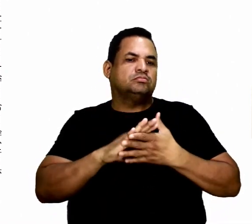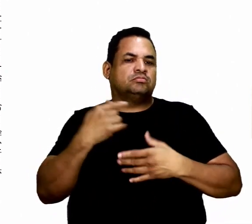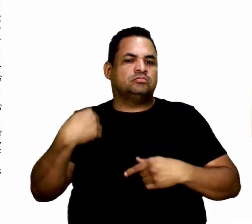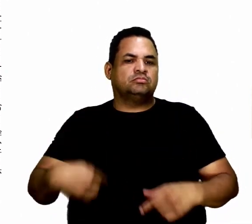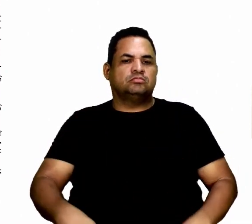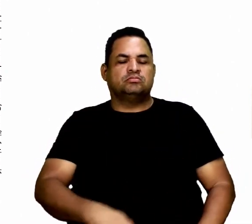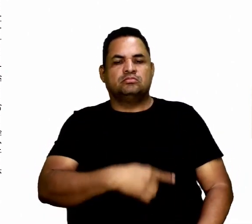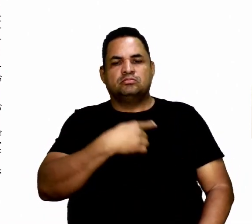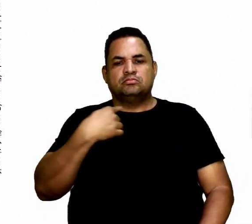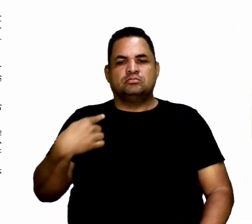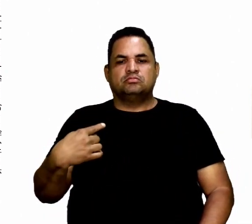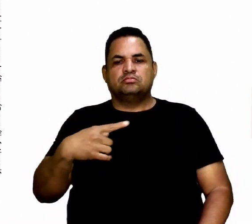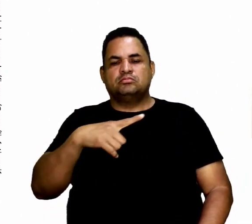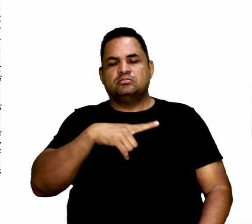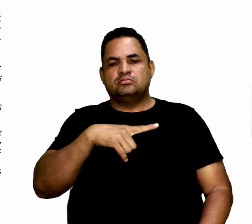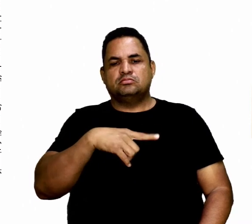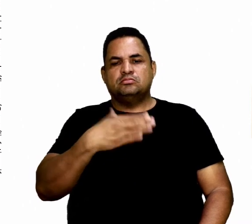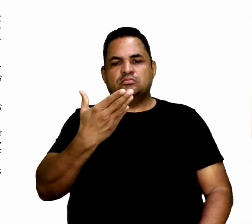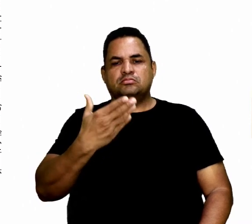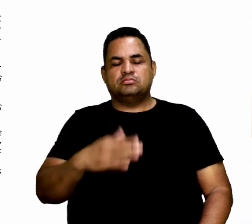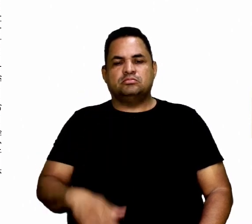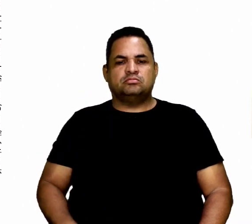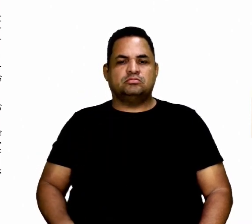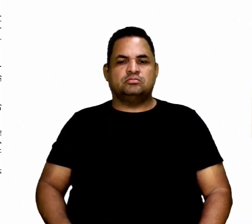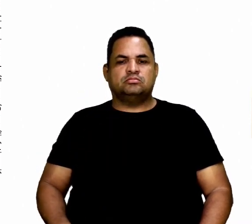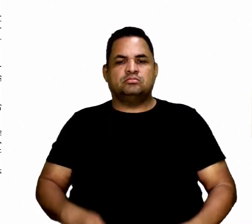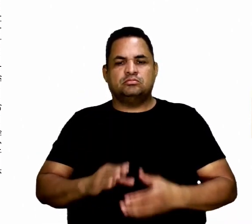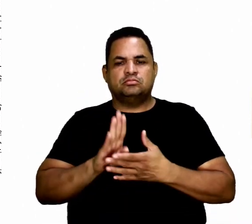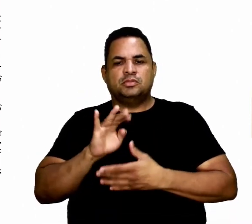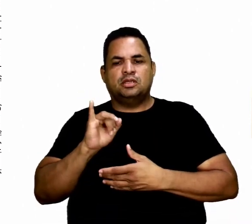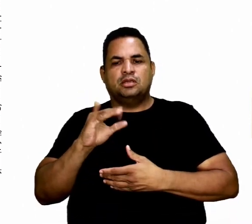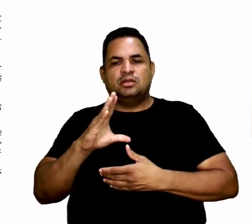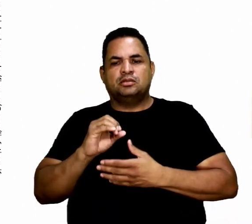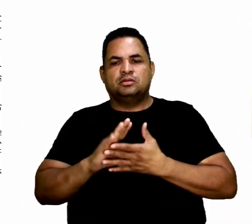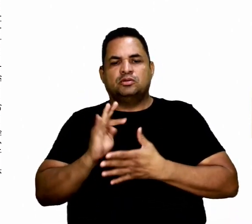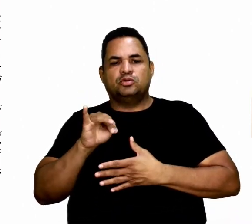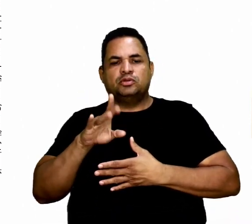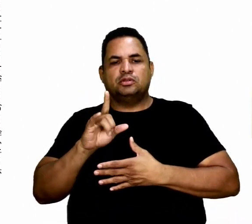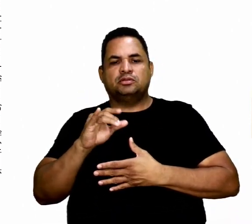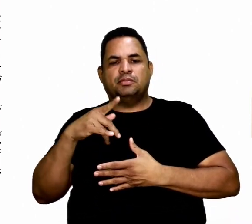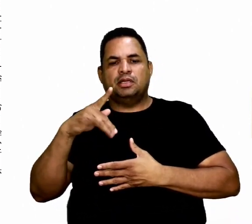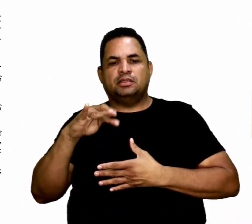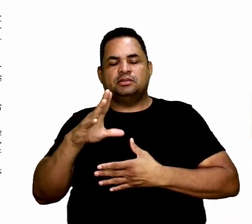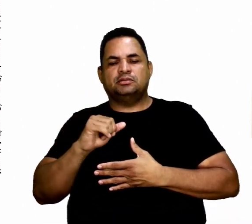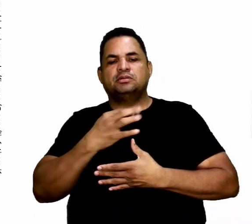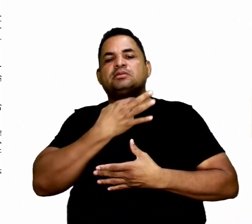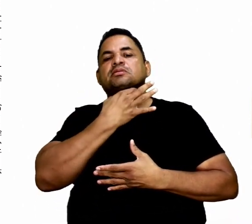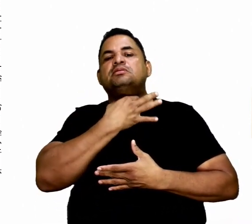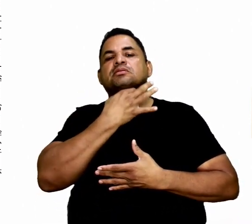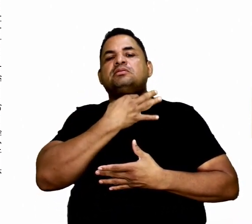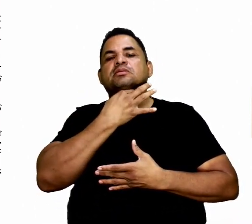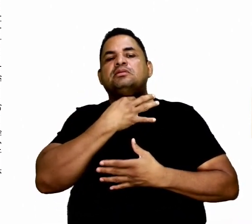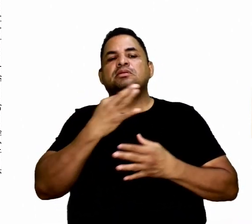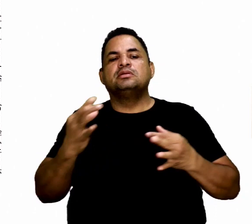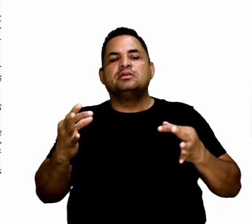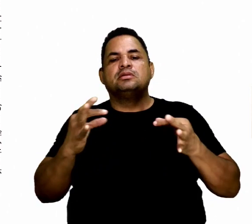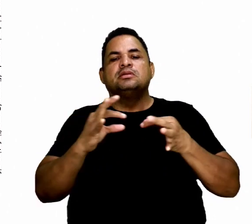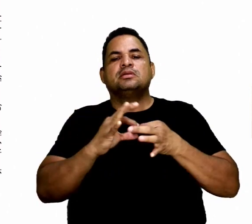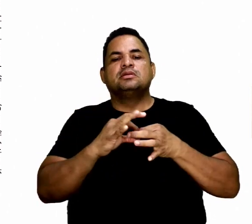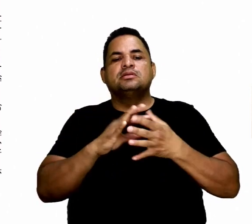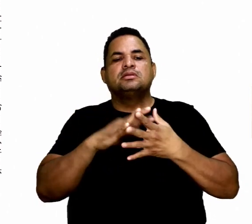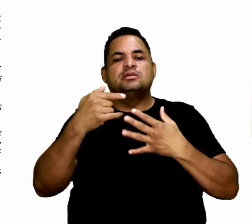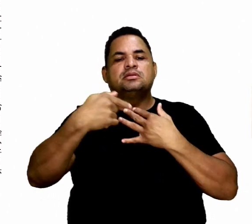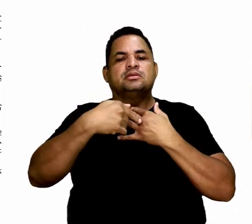circulação linfática. Além do baço e das tonsilas palatinas, amígdalas, estão